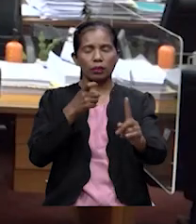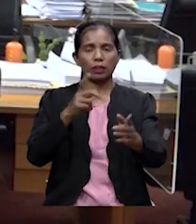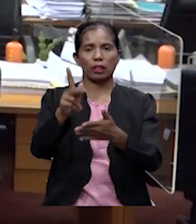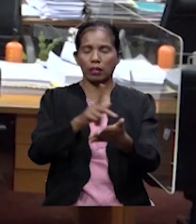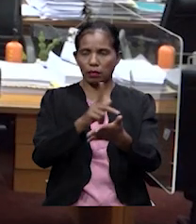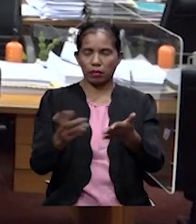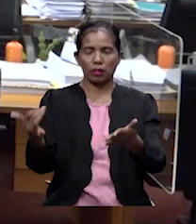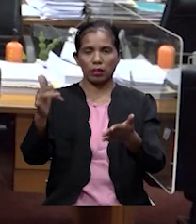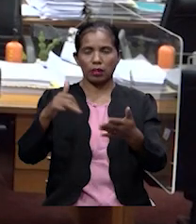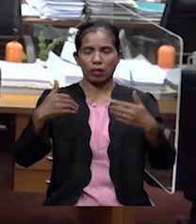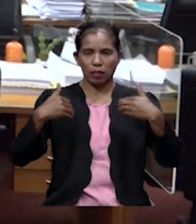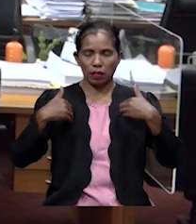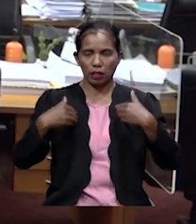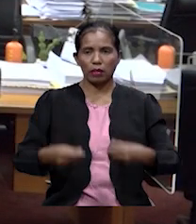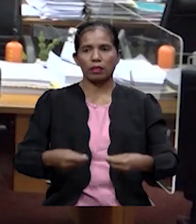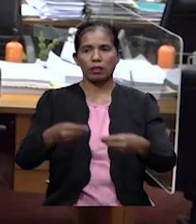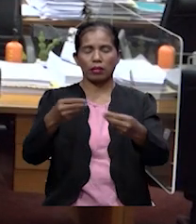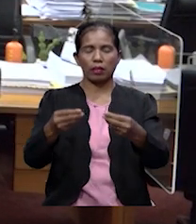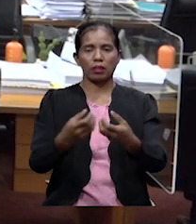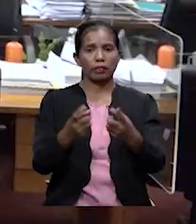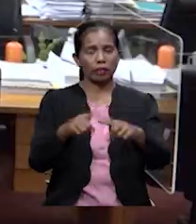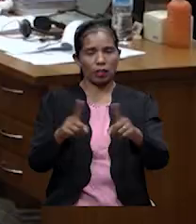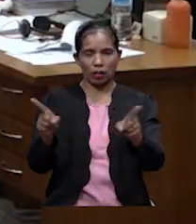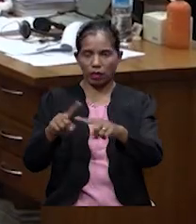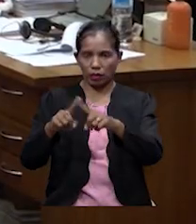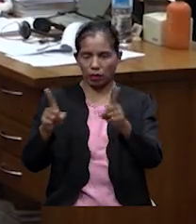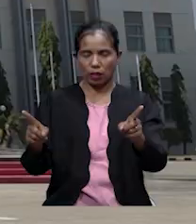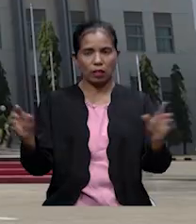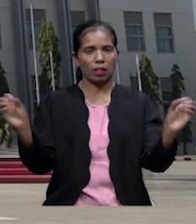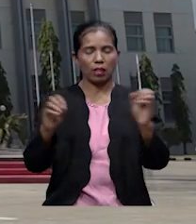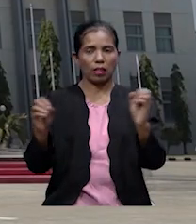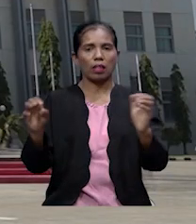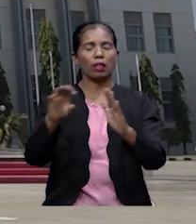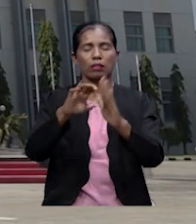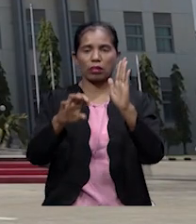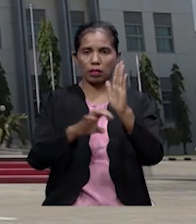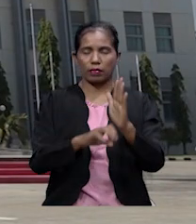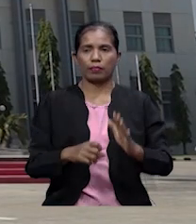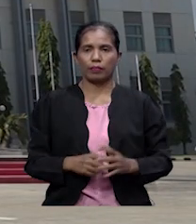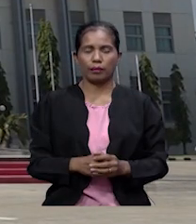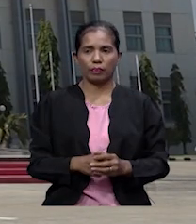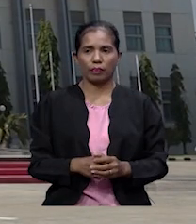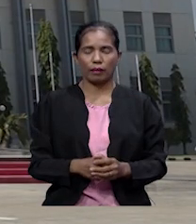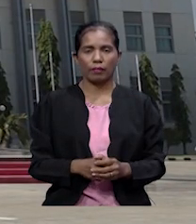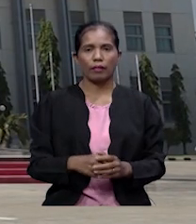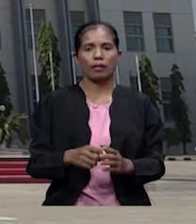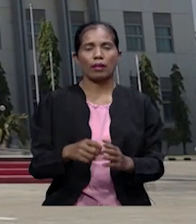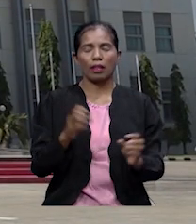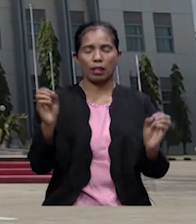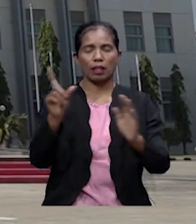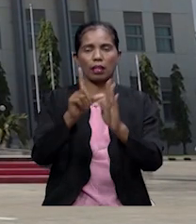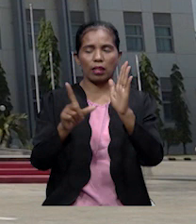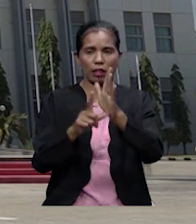ne hamusu hela fundamento ketak-ketak ba inconstitucionalidade. E a possibilidade katak lei responsabilidade